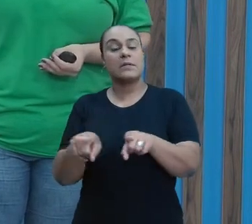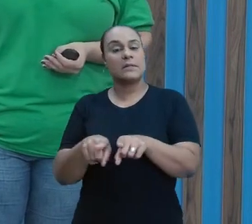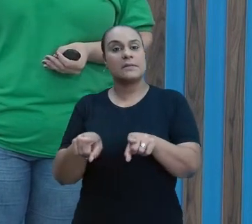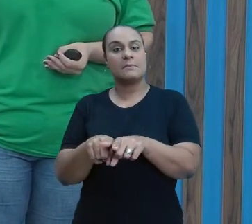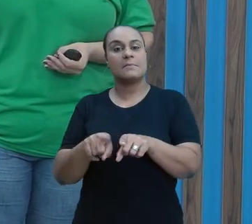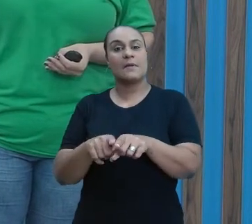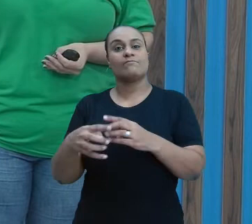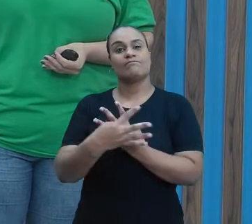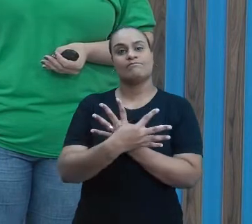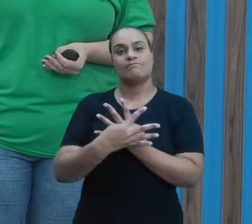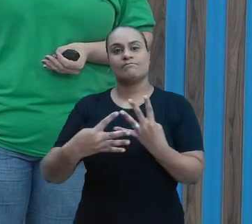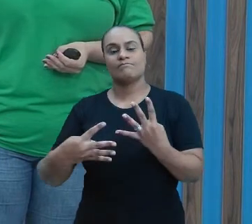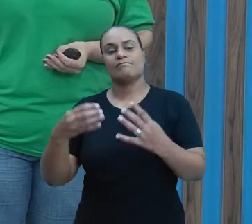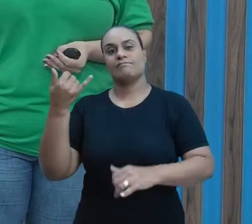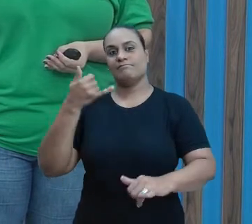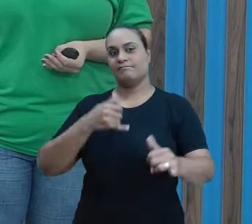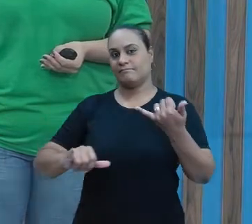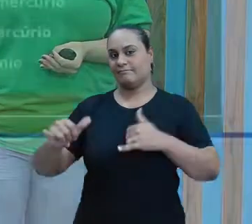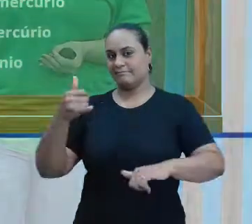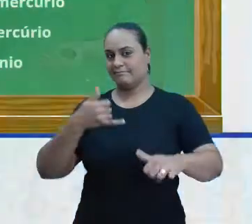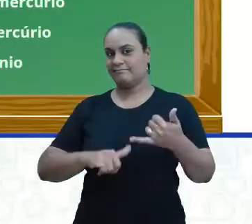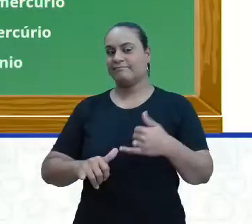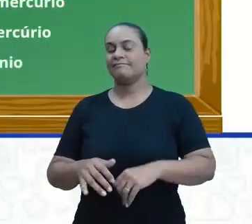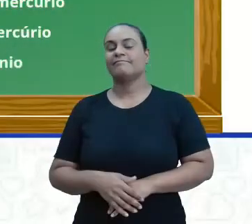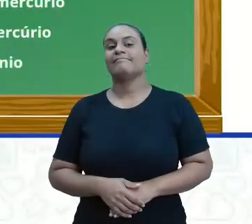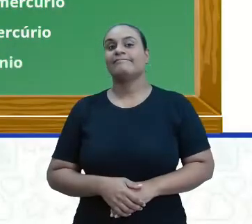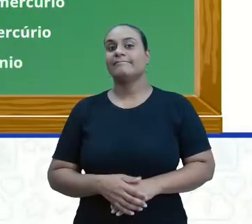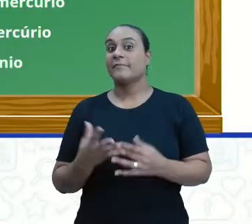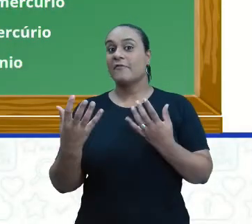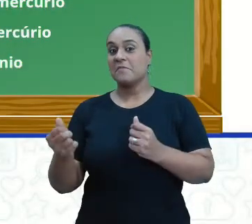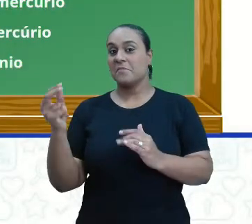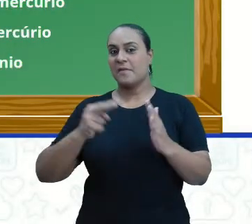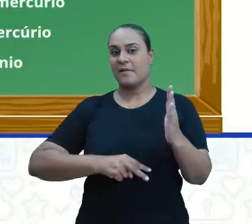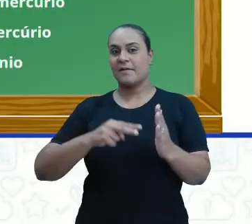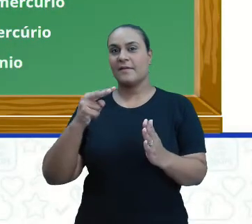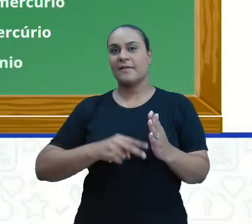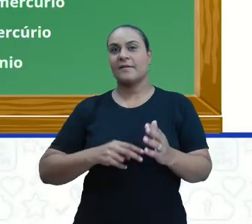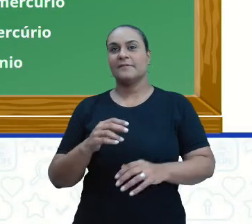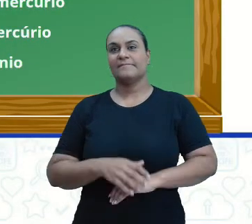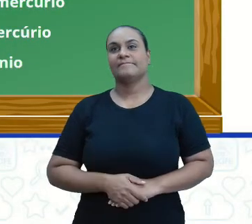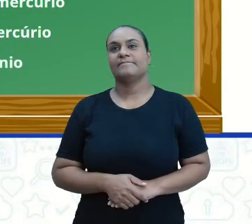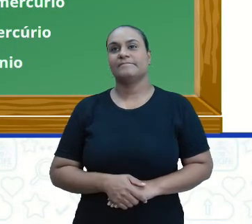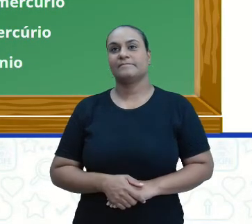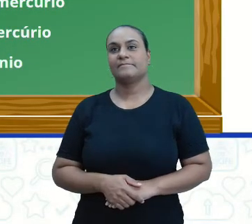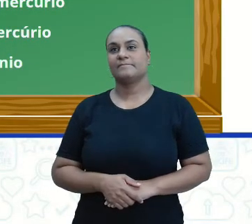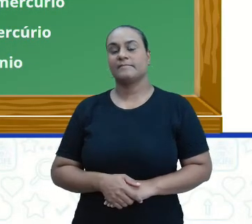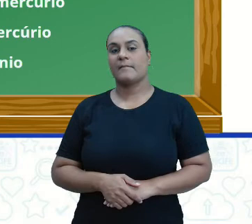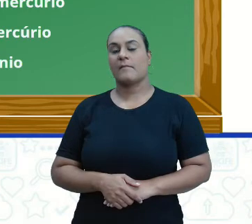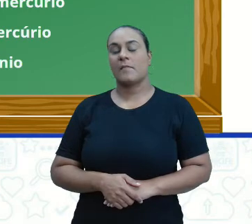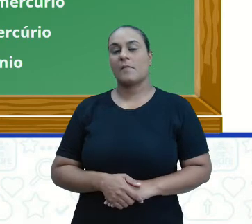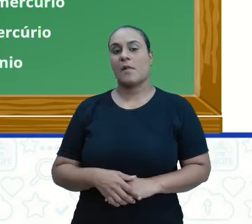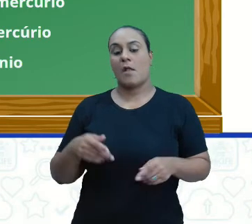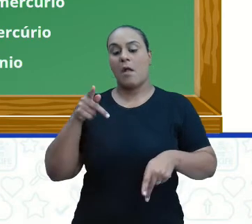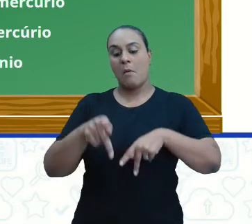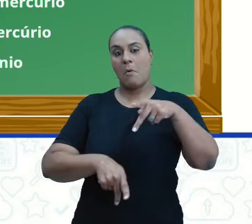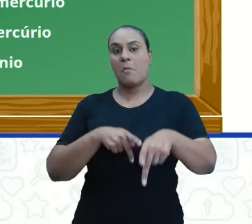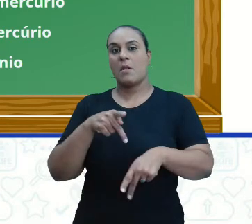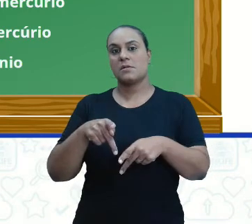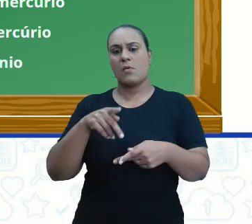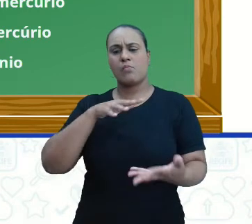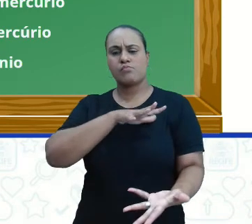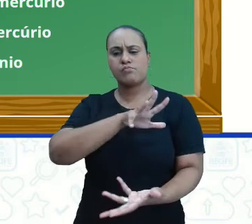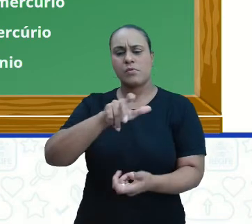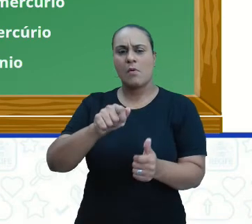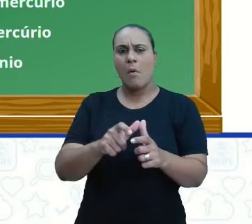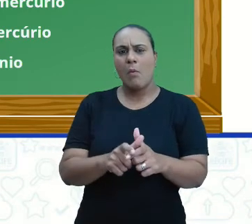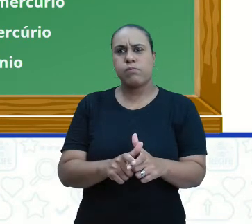Então, vamos dar uma olhadinha nessa questão aí. Vamos ler comigo. Bora lá. O aumento da população mundial